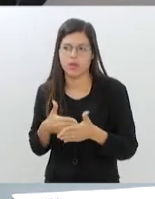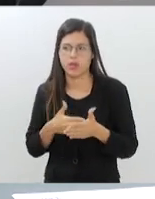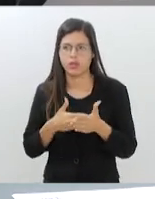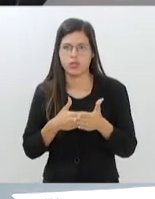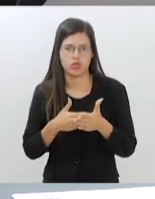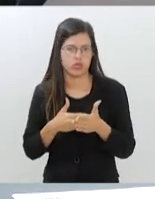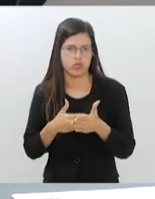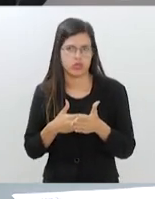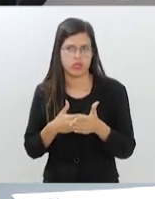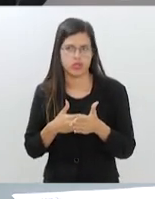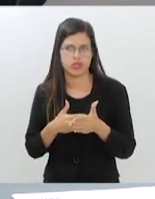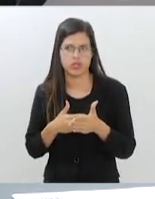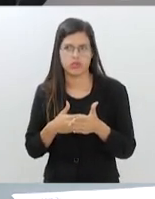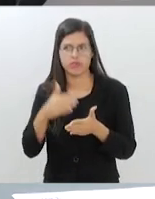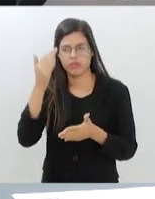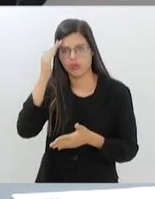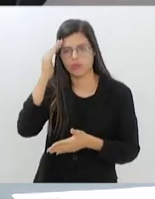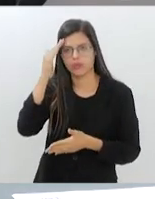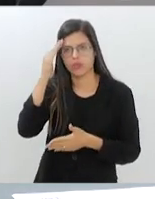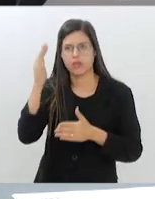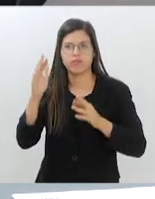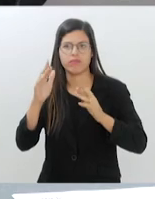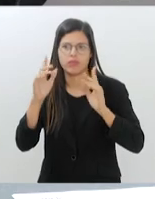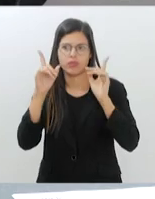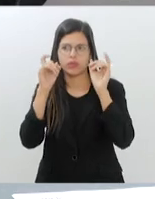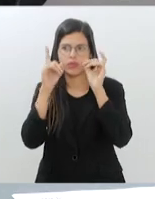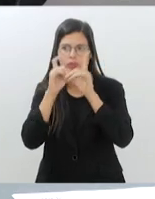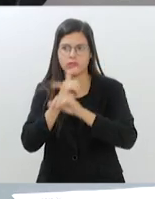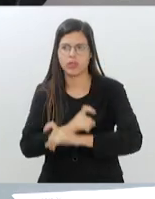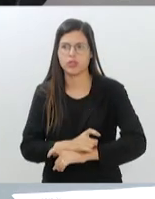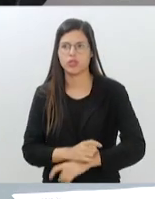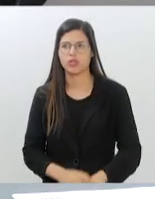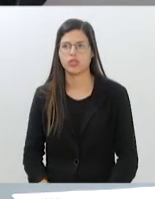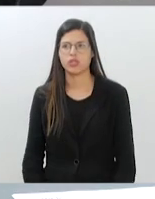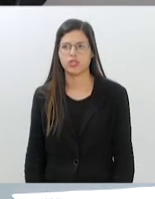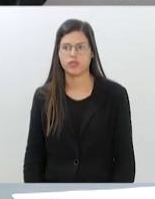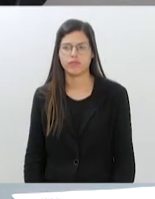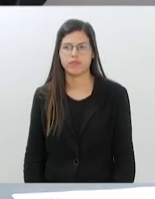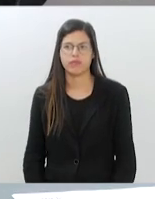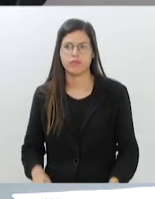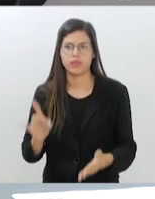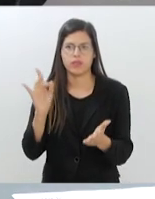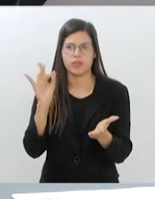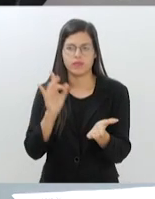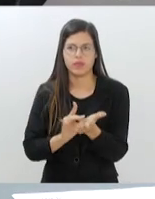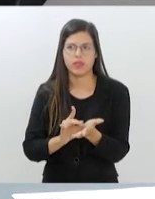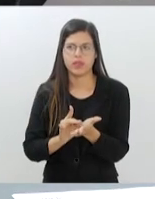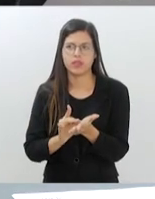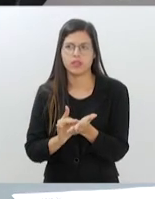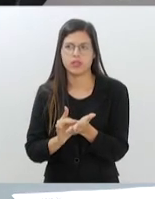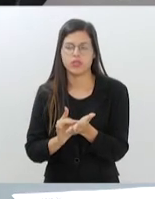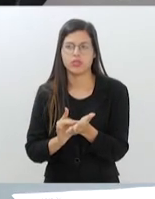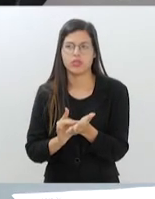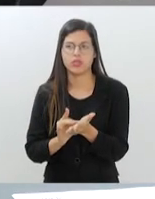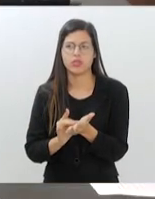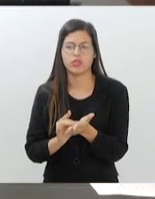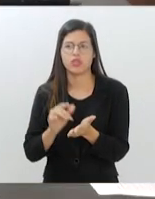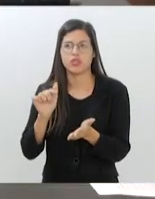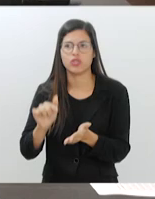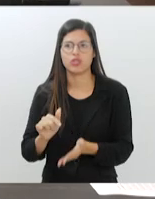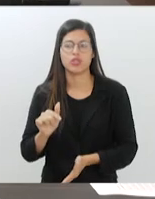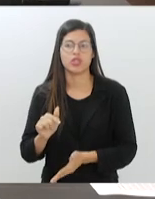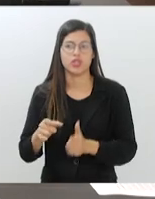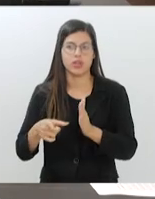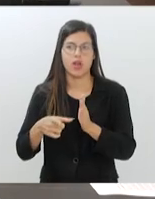é para mim no meu entendimento é grande dificuldade Deputado É de fato me permite presidente de fato o intuito foi antes